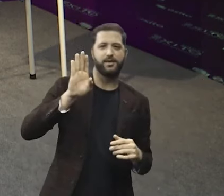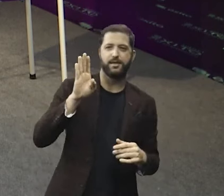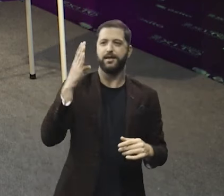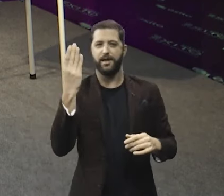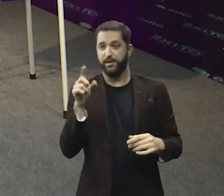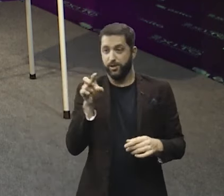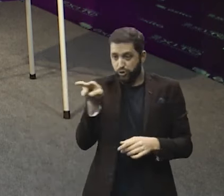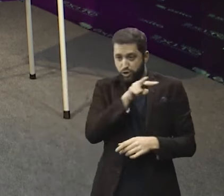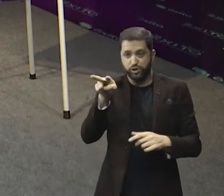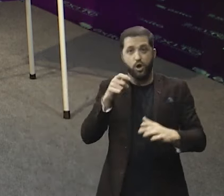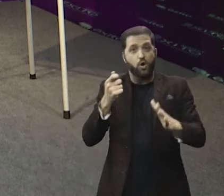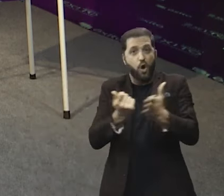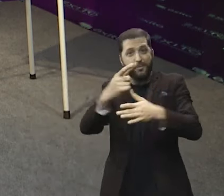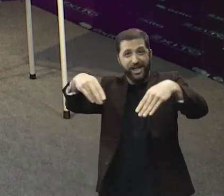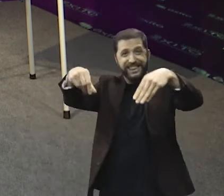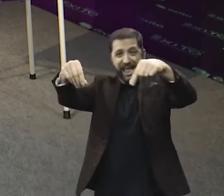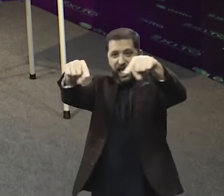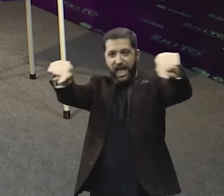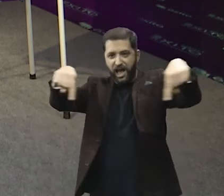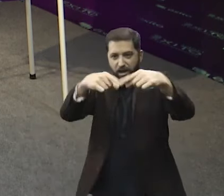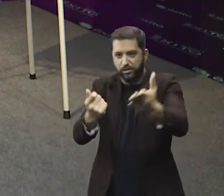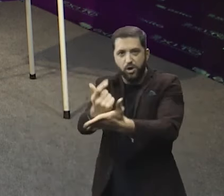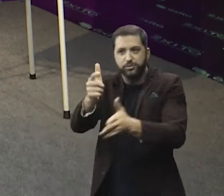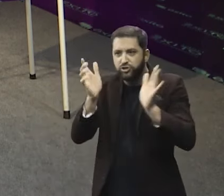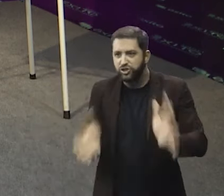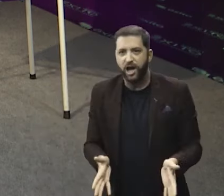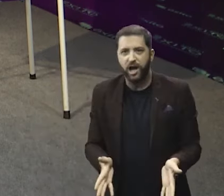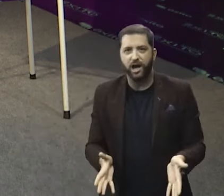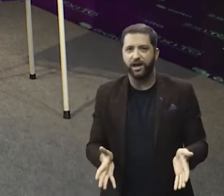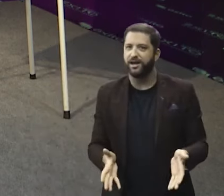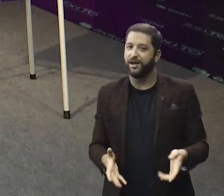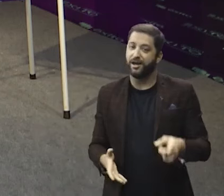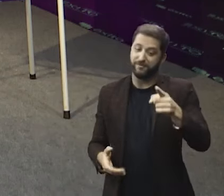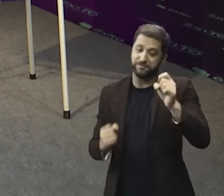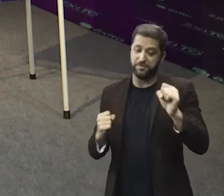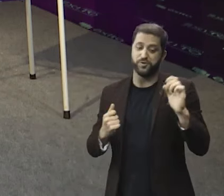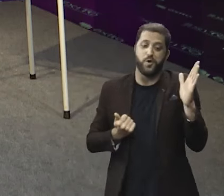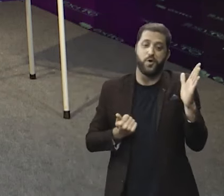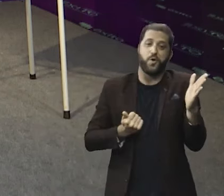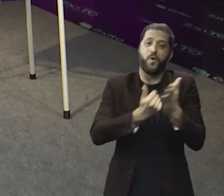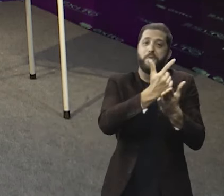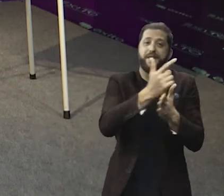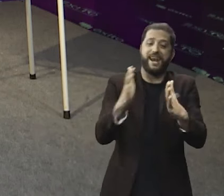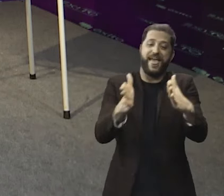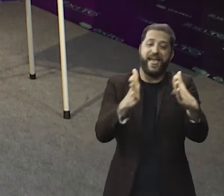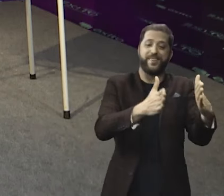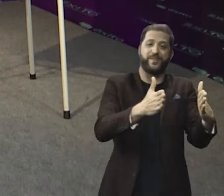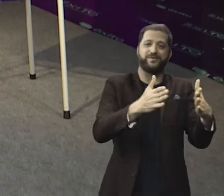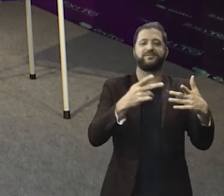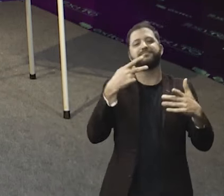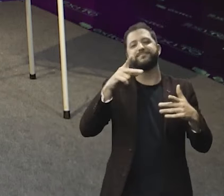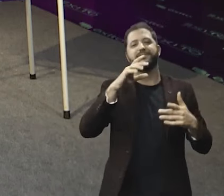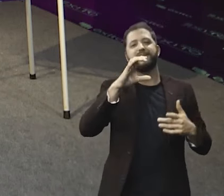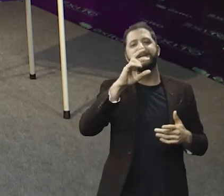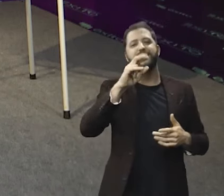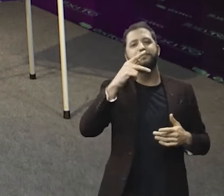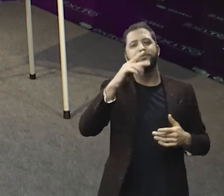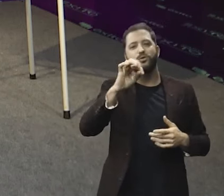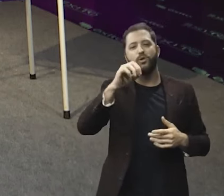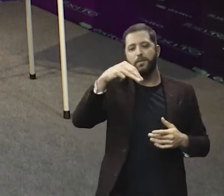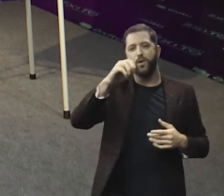que vai ser disponível lá no metaverso muito bem você compra também isso você vai comprar com criptomoedas enfim por quê Porque